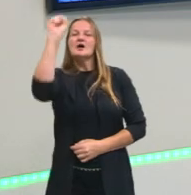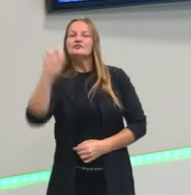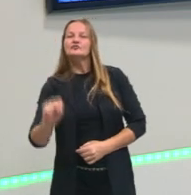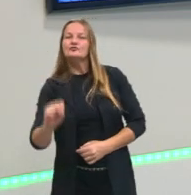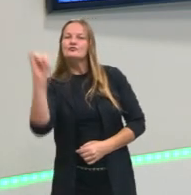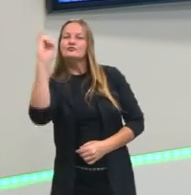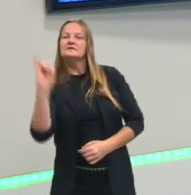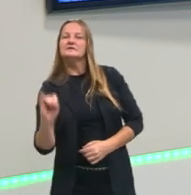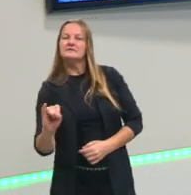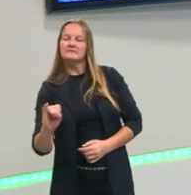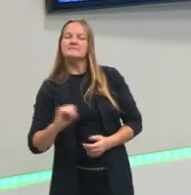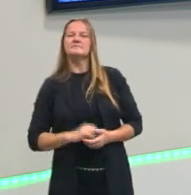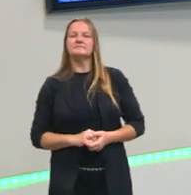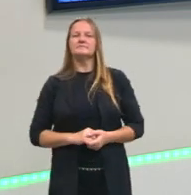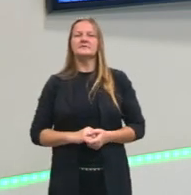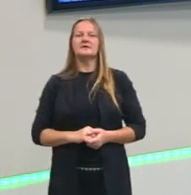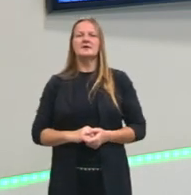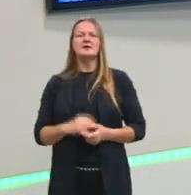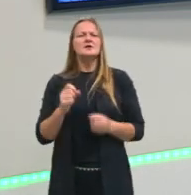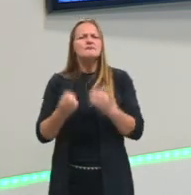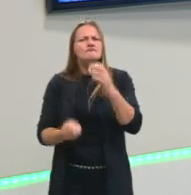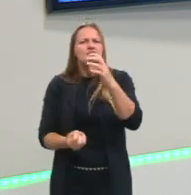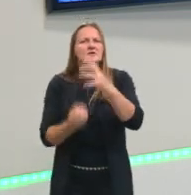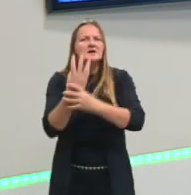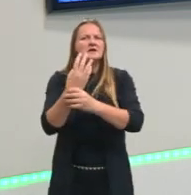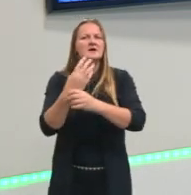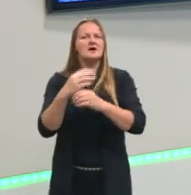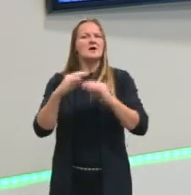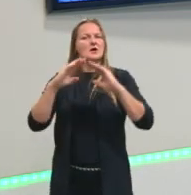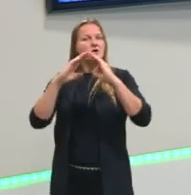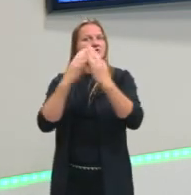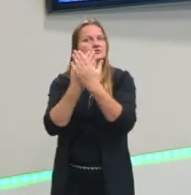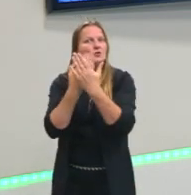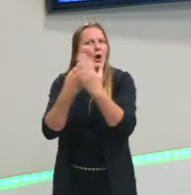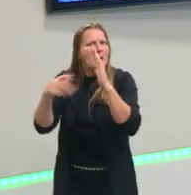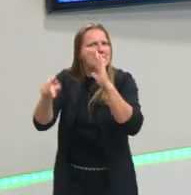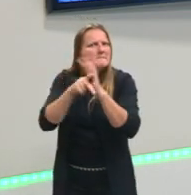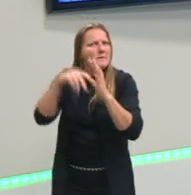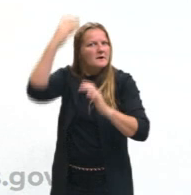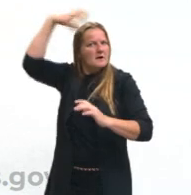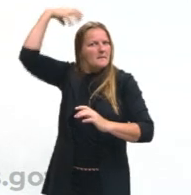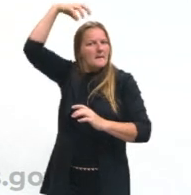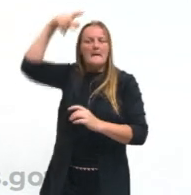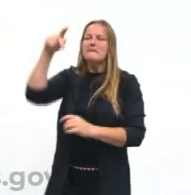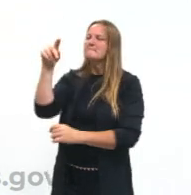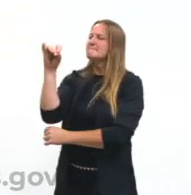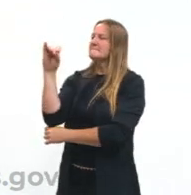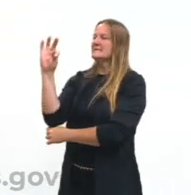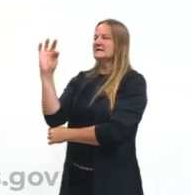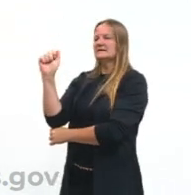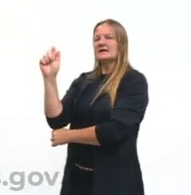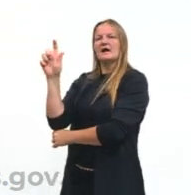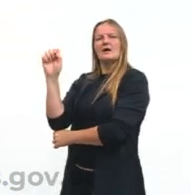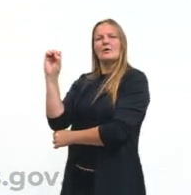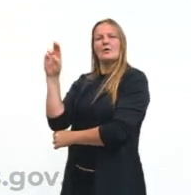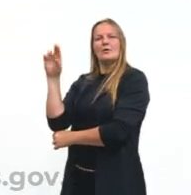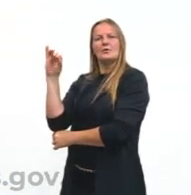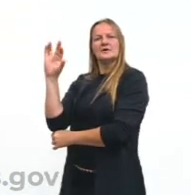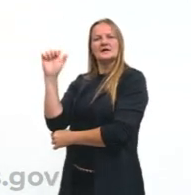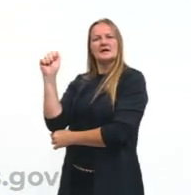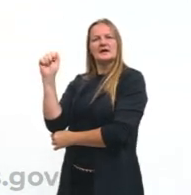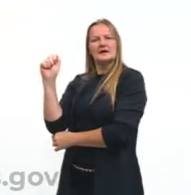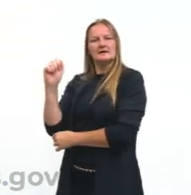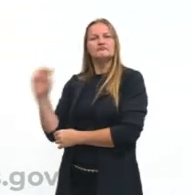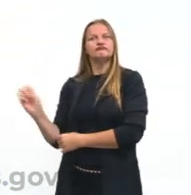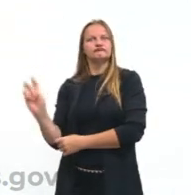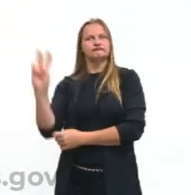ele monta a escola pitagórica e o Pitágoras também é discutiu sobre valores ele tá